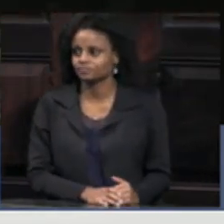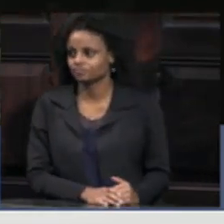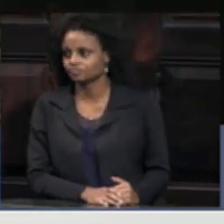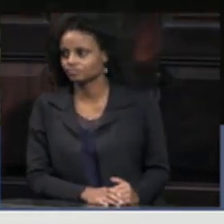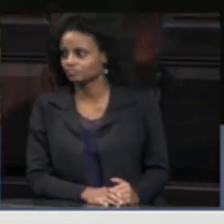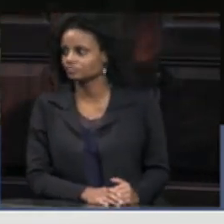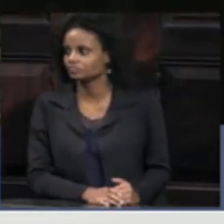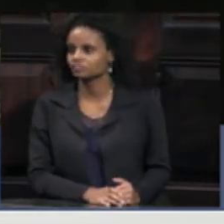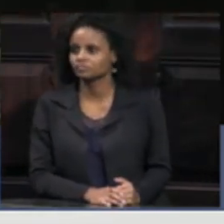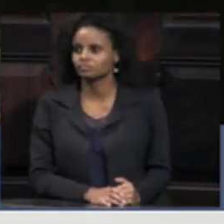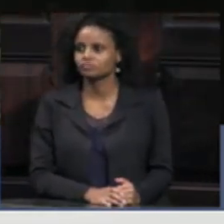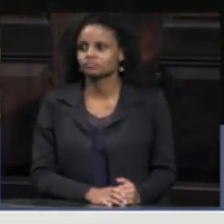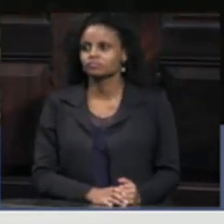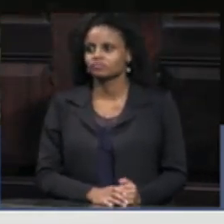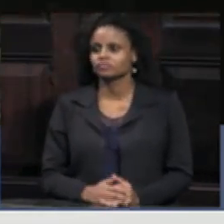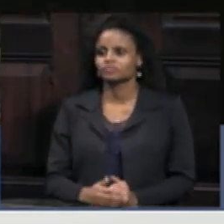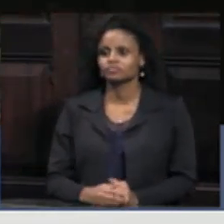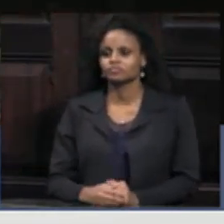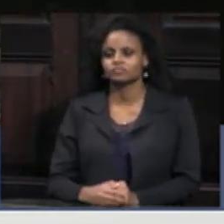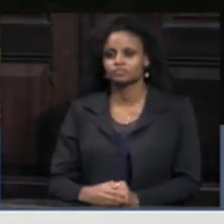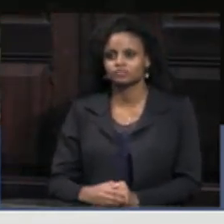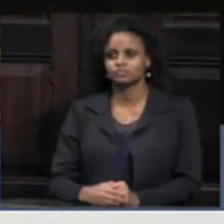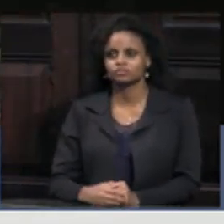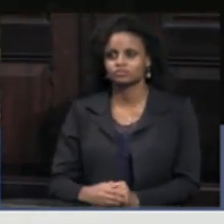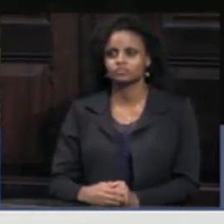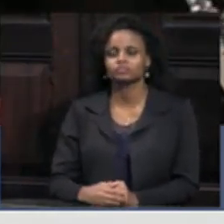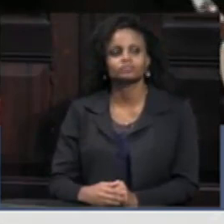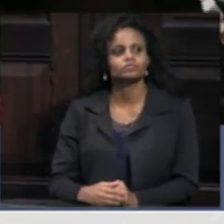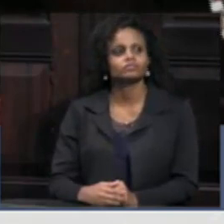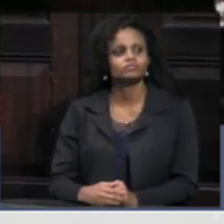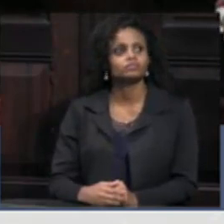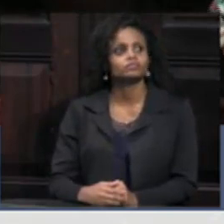Próximo deputado a discutir, o nobre deputado Valdec Carneiro.